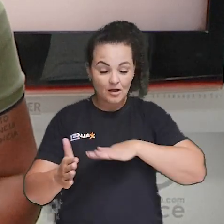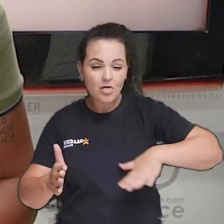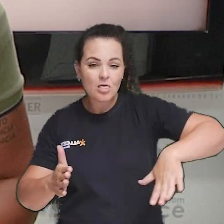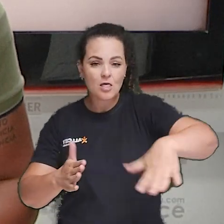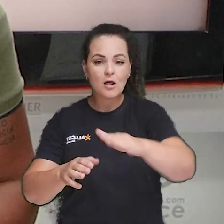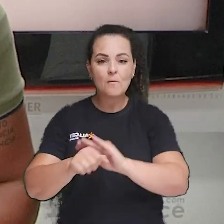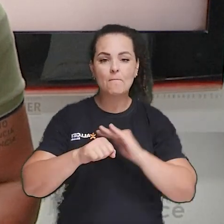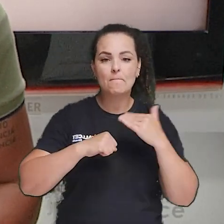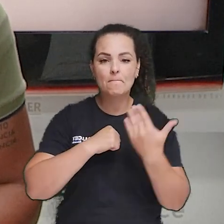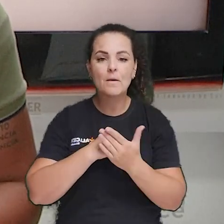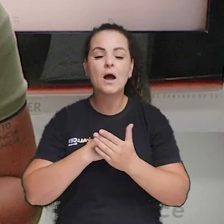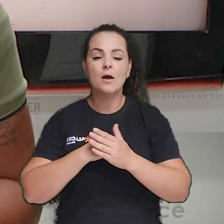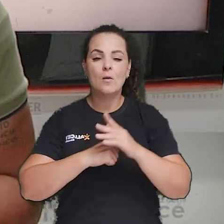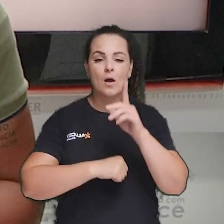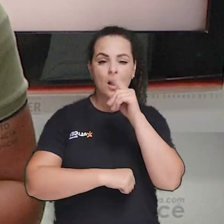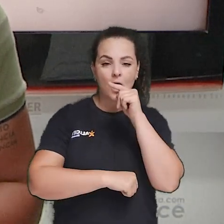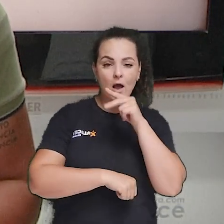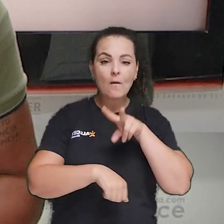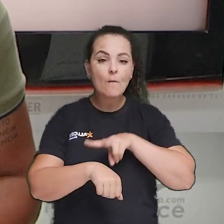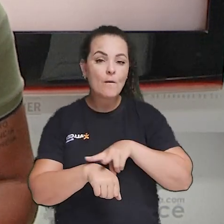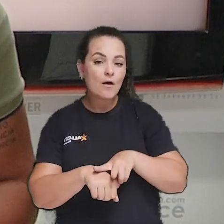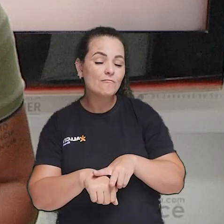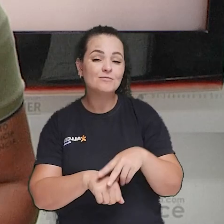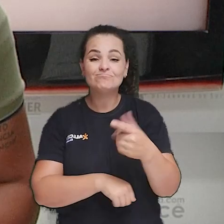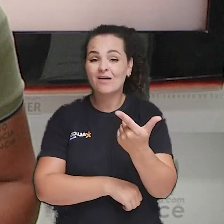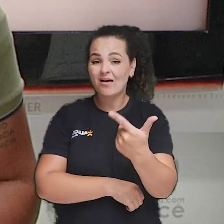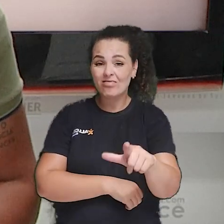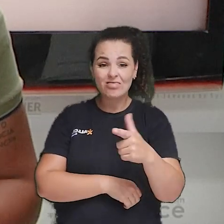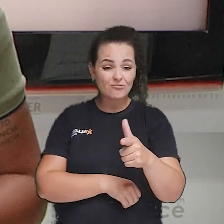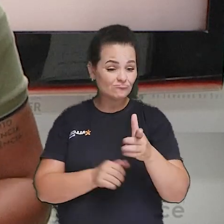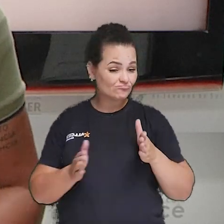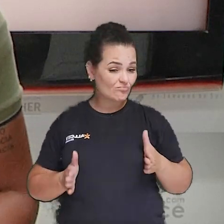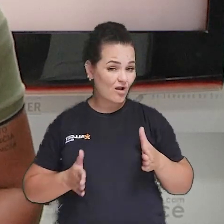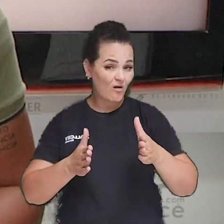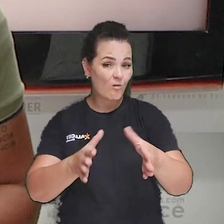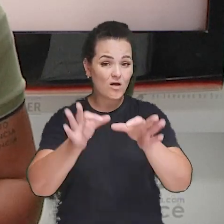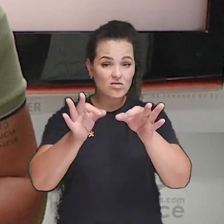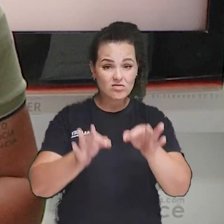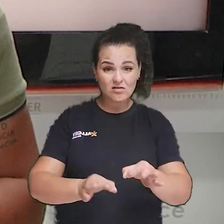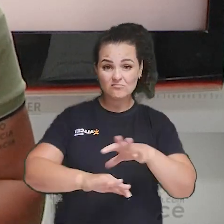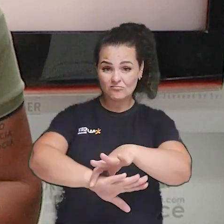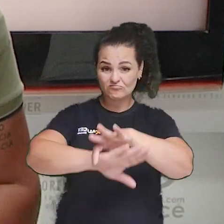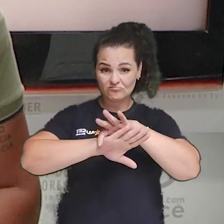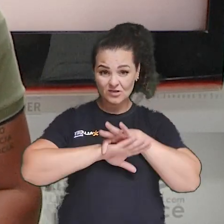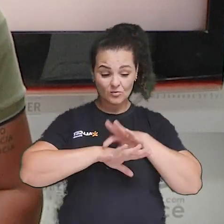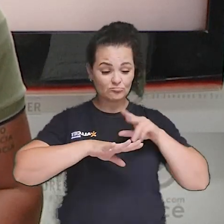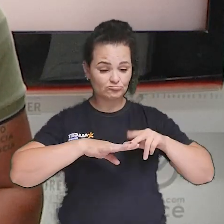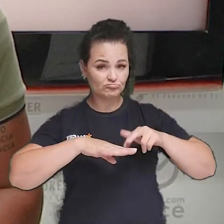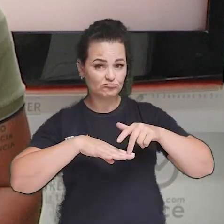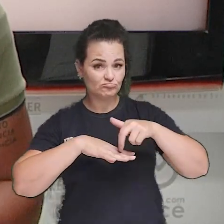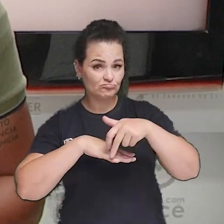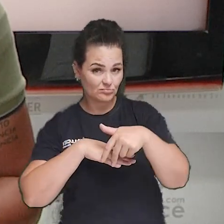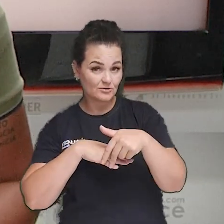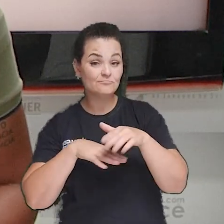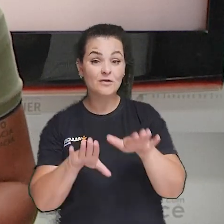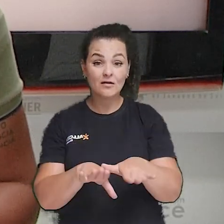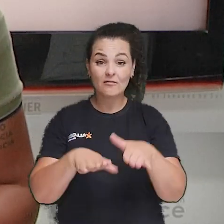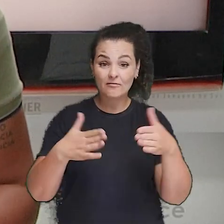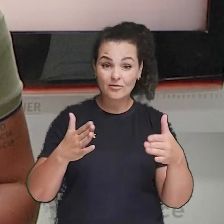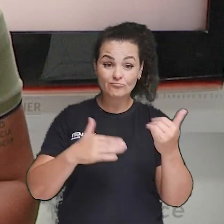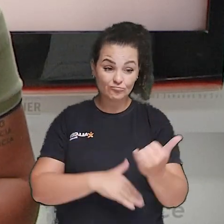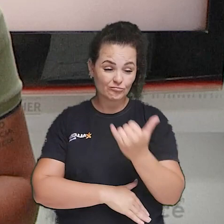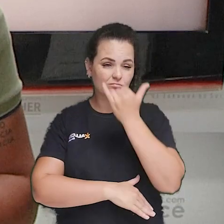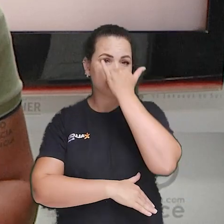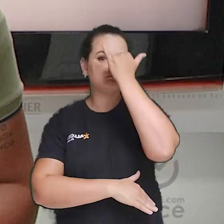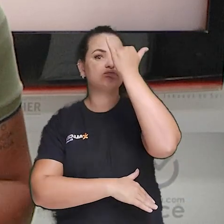questão localizado no bairro Água Verde não possui adequada infraestrutura para a segurança dos pedestres o que tem